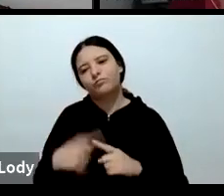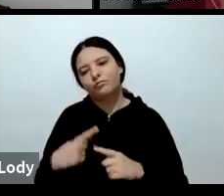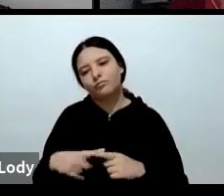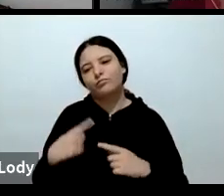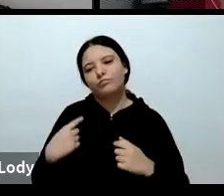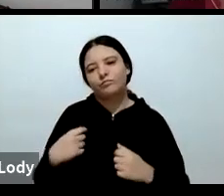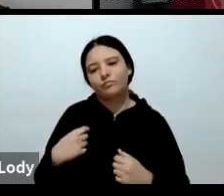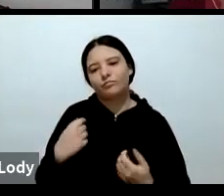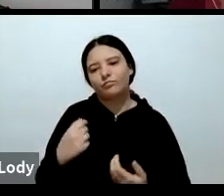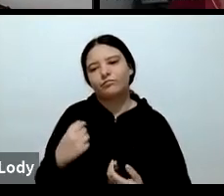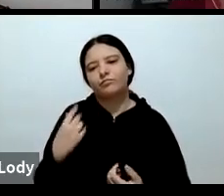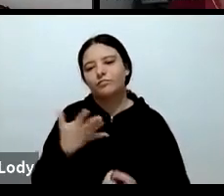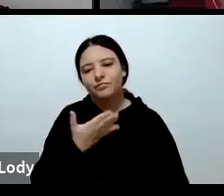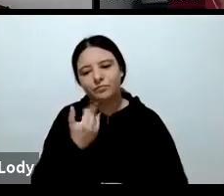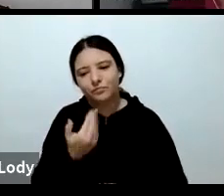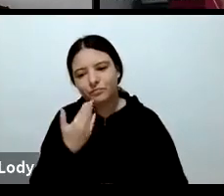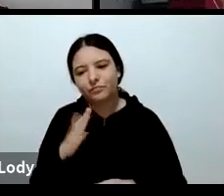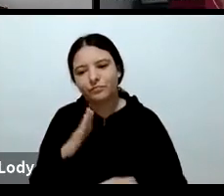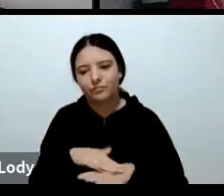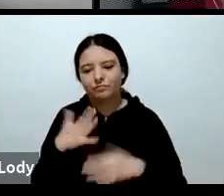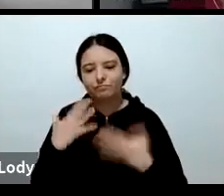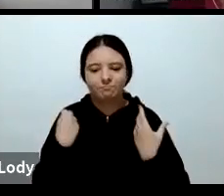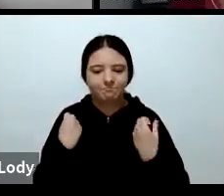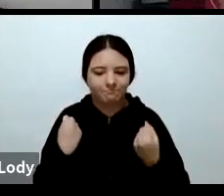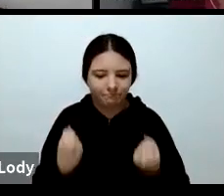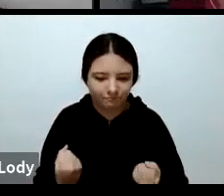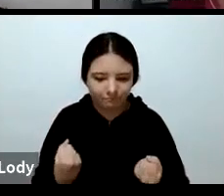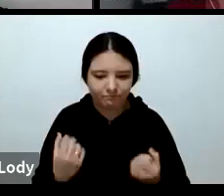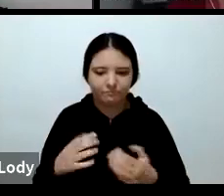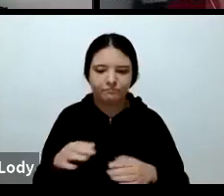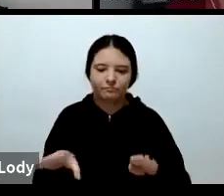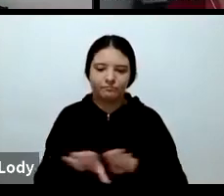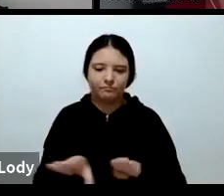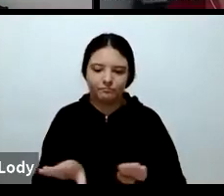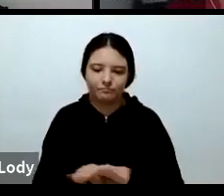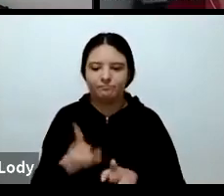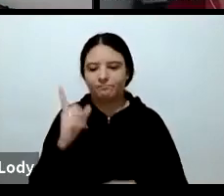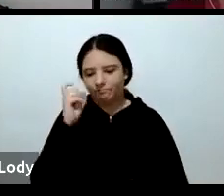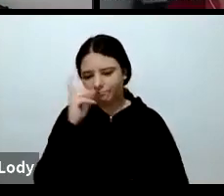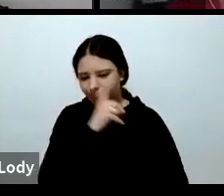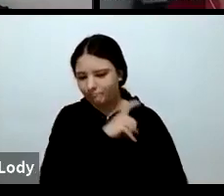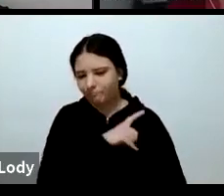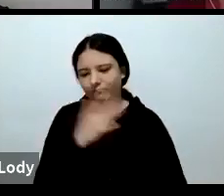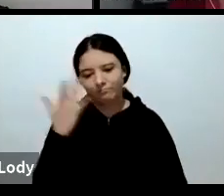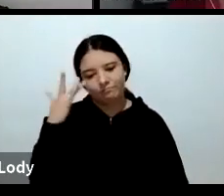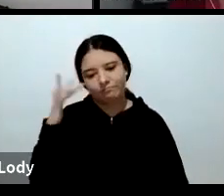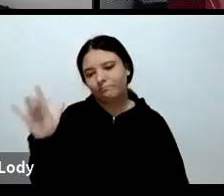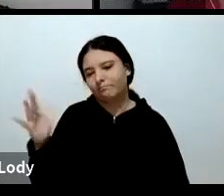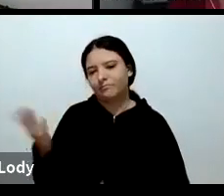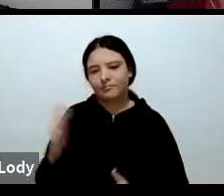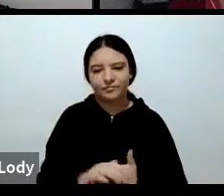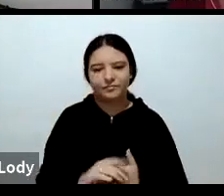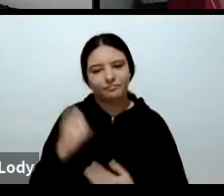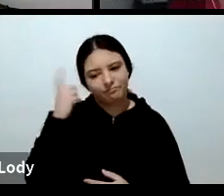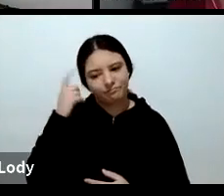mais fácil esse peso, sabe? Dessa dificuldade. Não sei. Fiquei pensando nisso